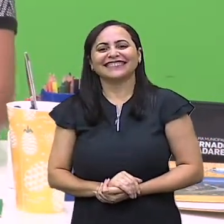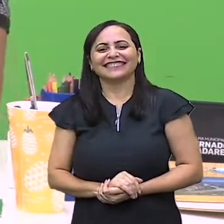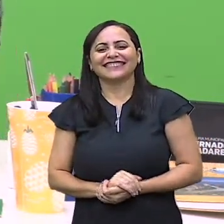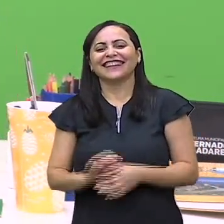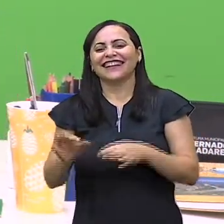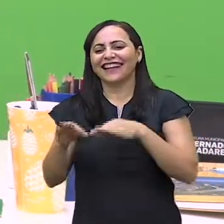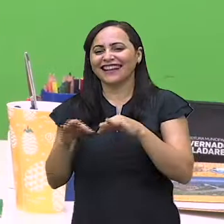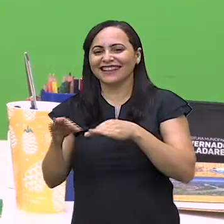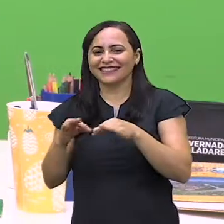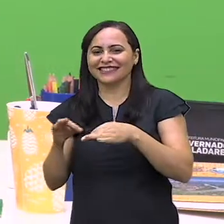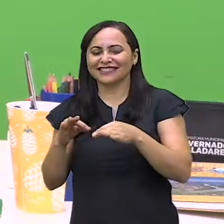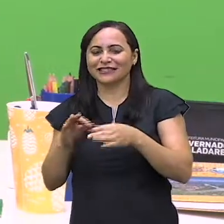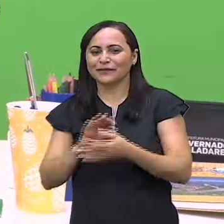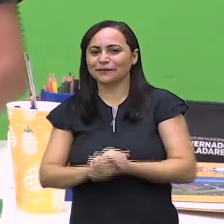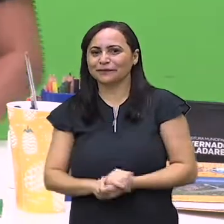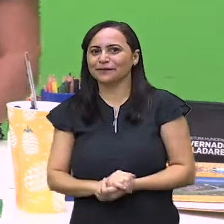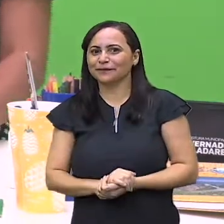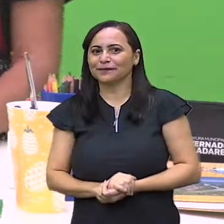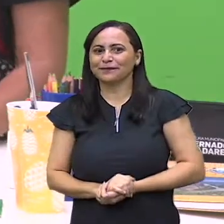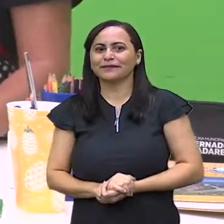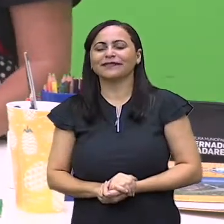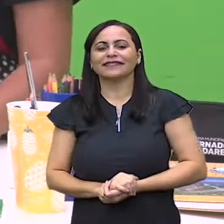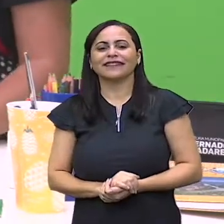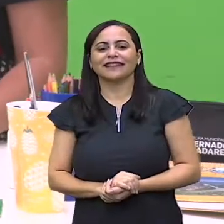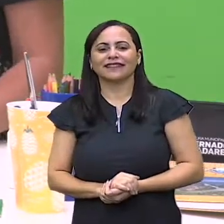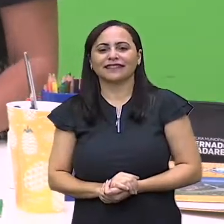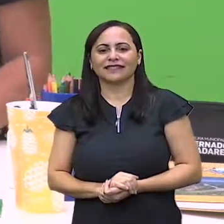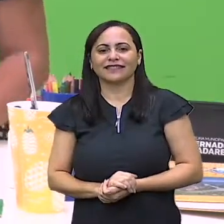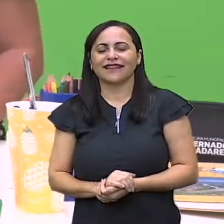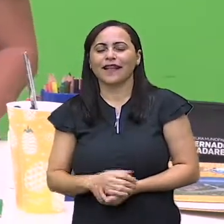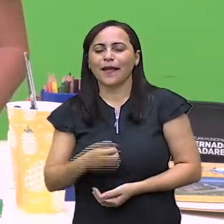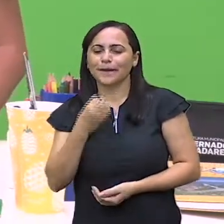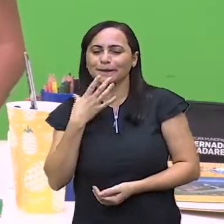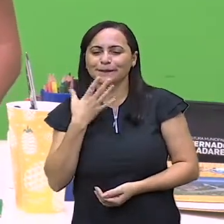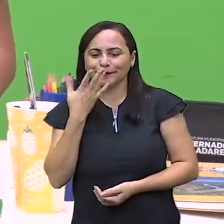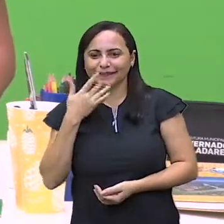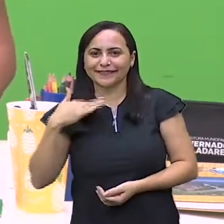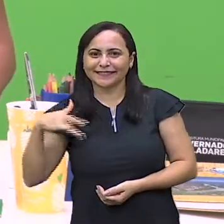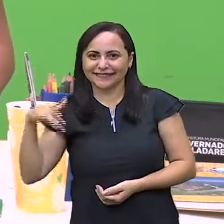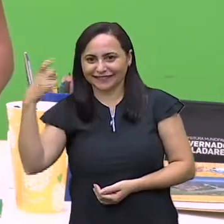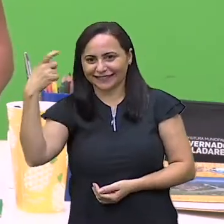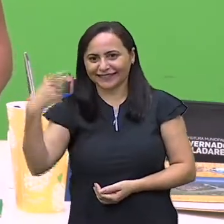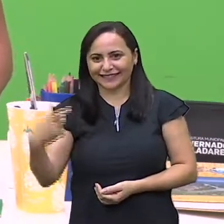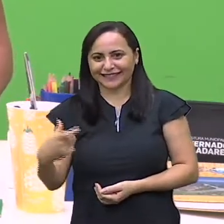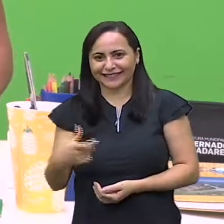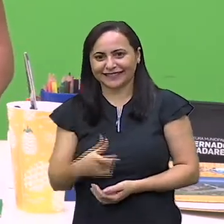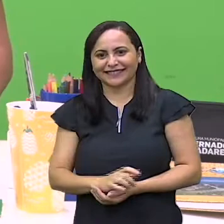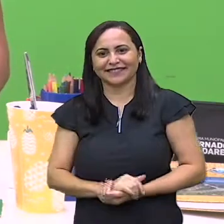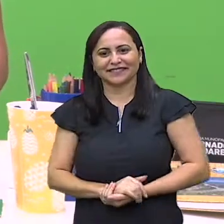Coloque aqui. A gente brinca, mas a gente se diverte também. Vamos é lá. É muito bom ser criança. É...